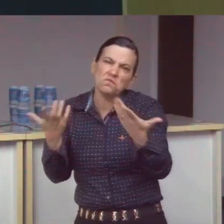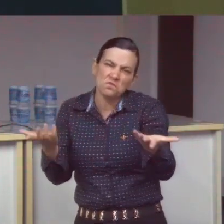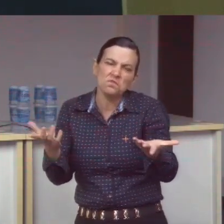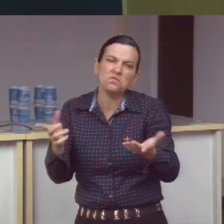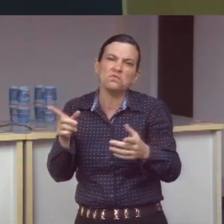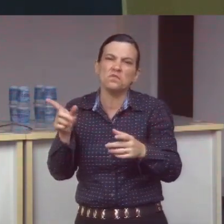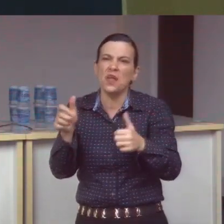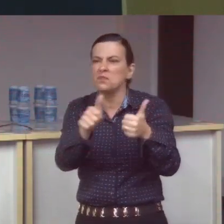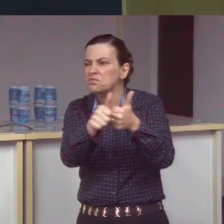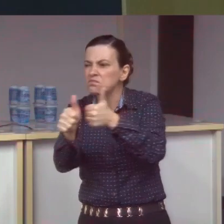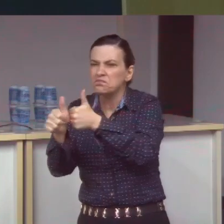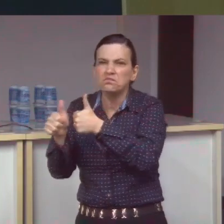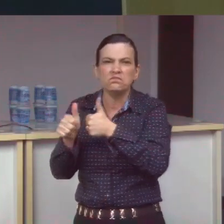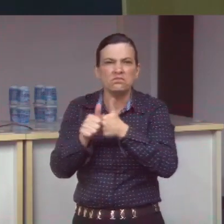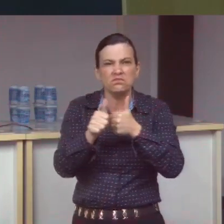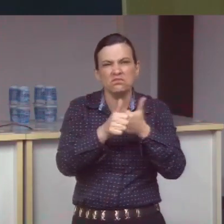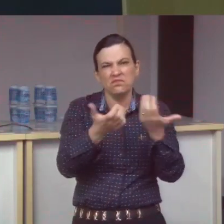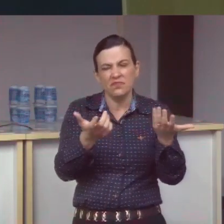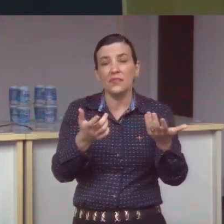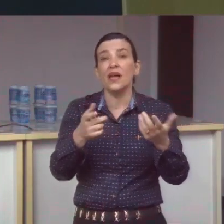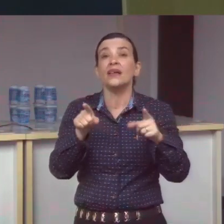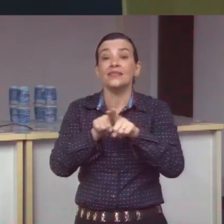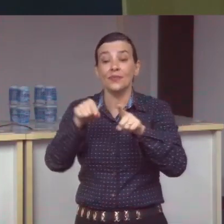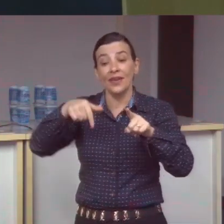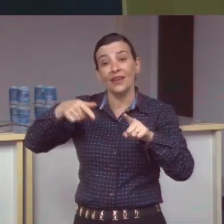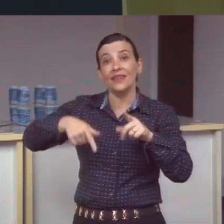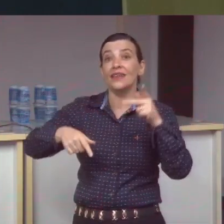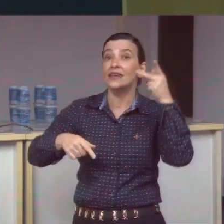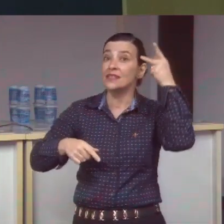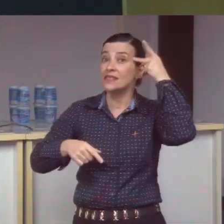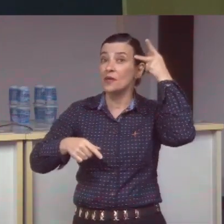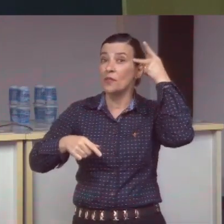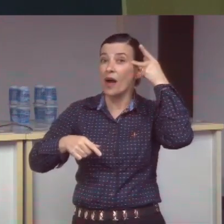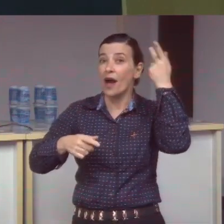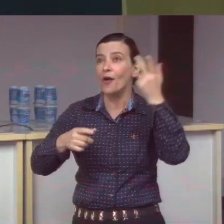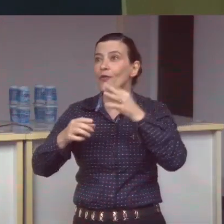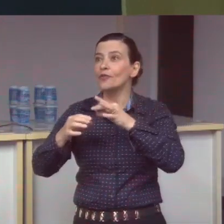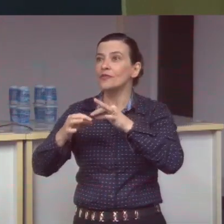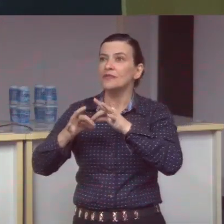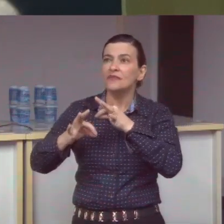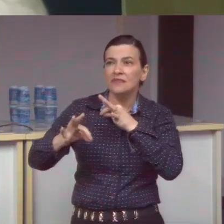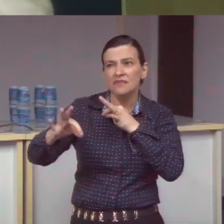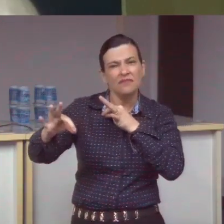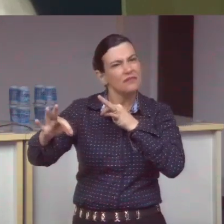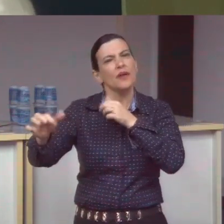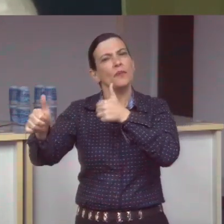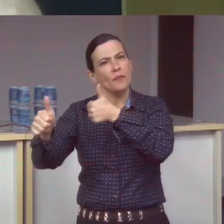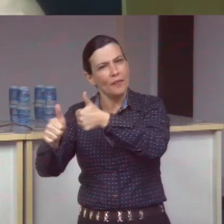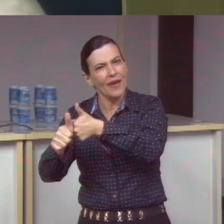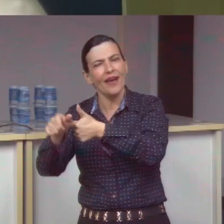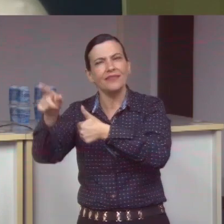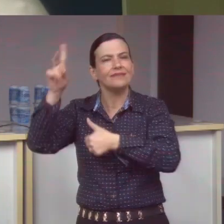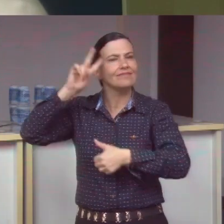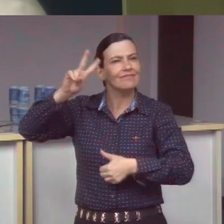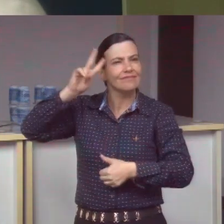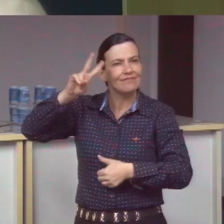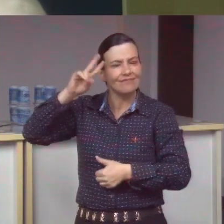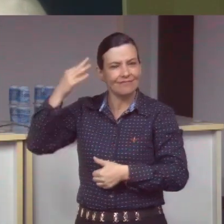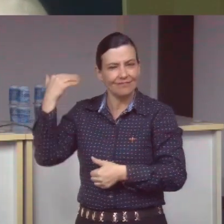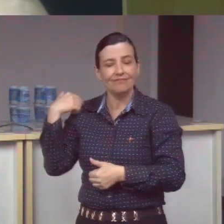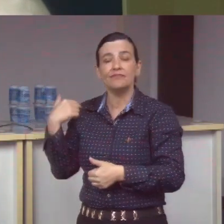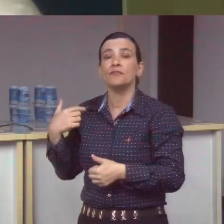muito próxima para nós paulistas, né? Tem a ver com a nossa história, enfim. Aí chega